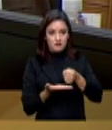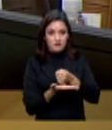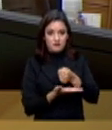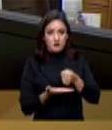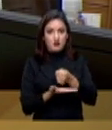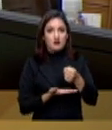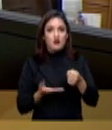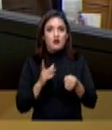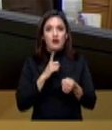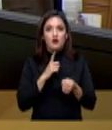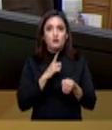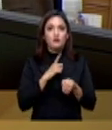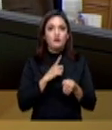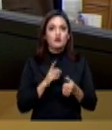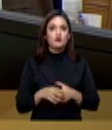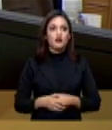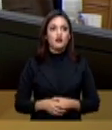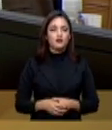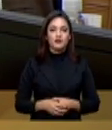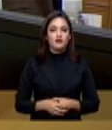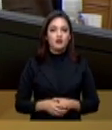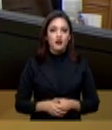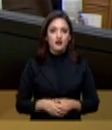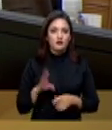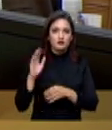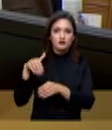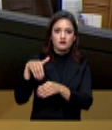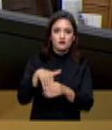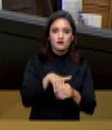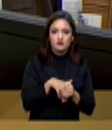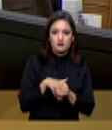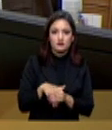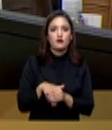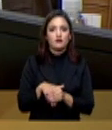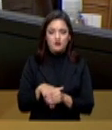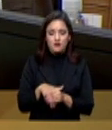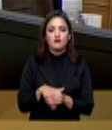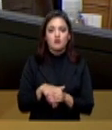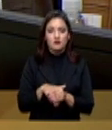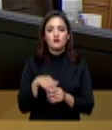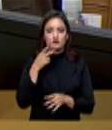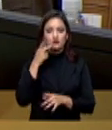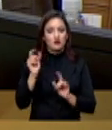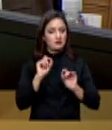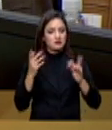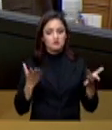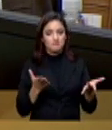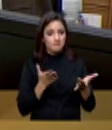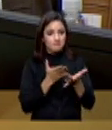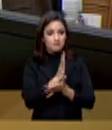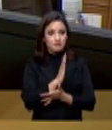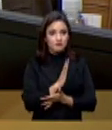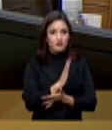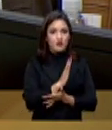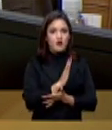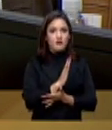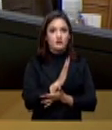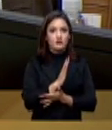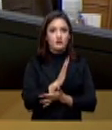um profundo Voto no sentido de julgar pela improcedência das ações